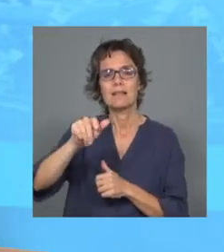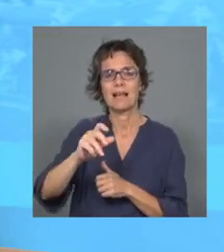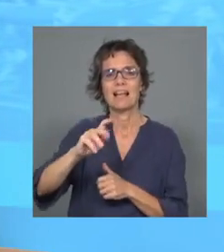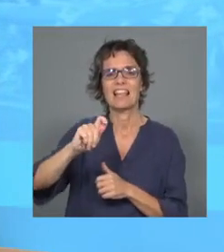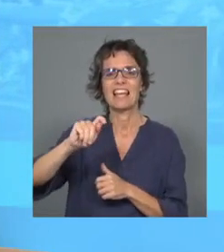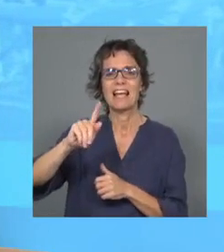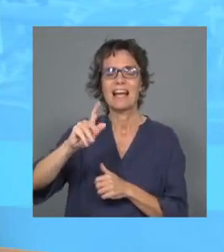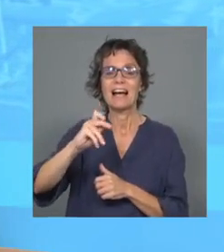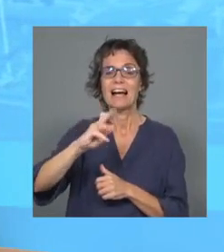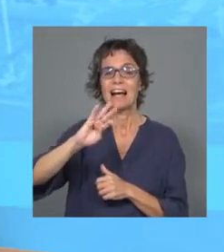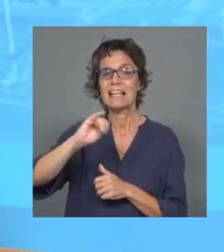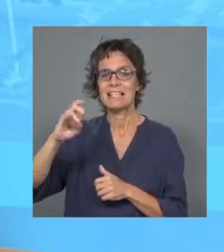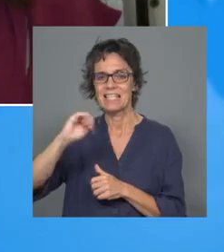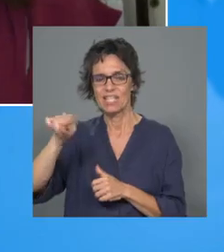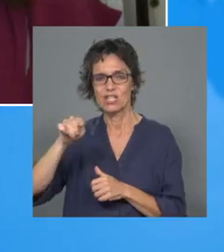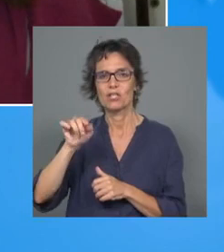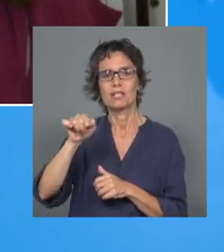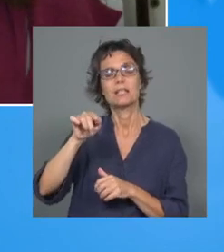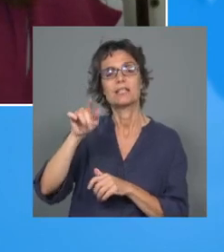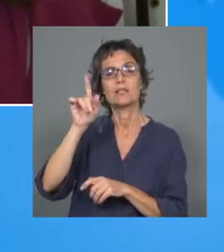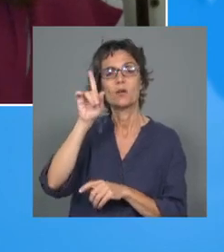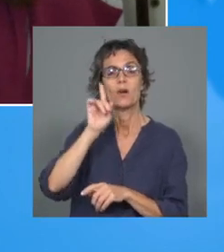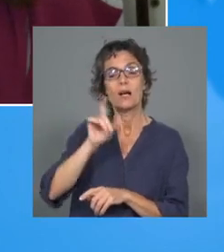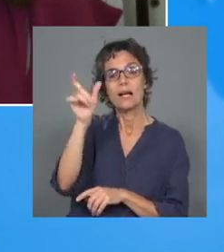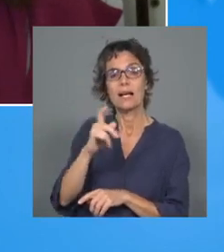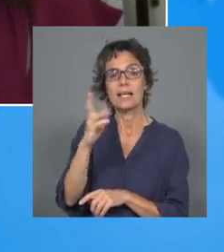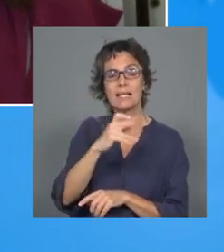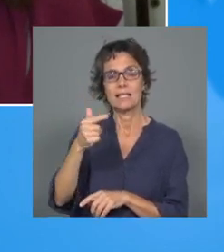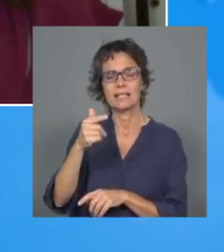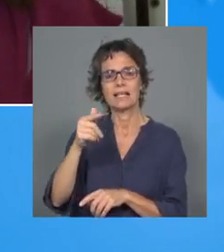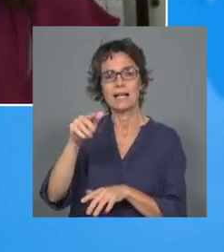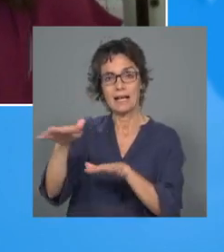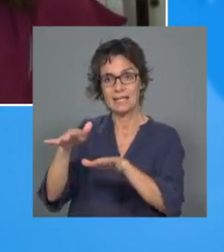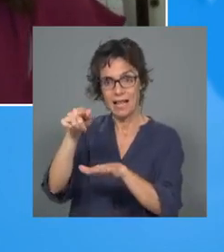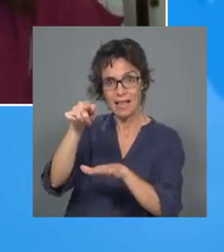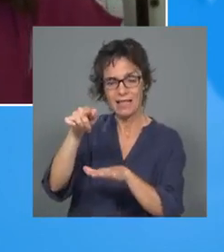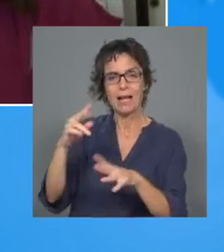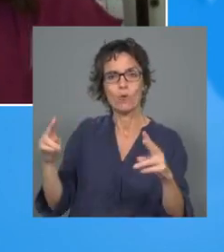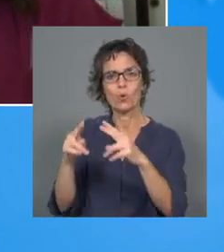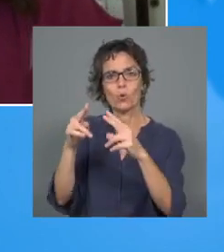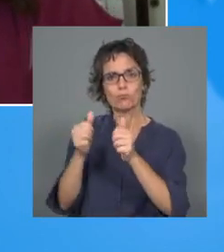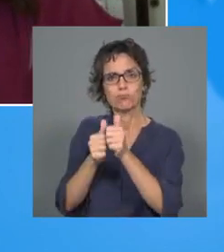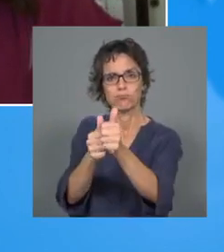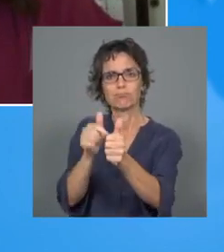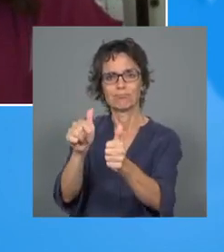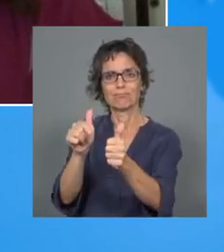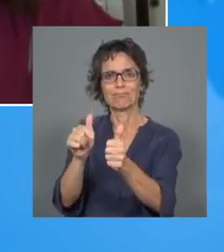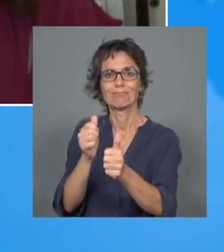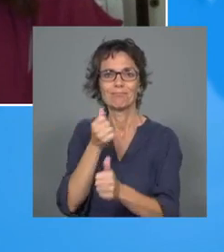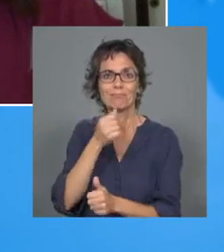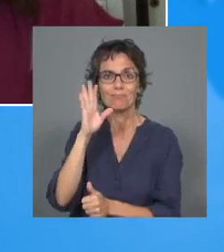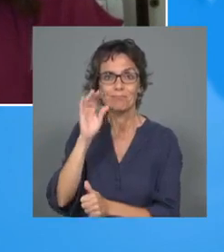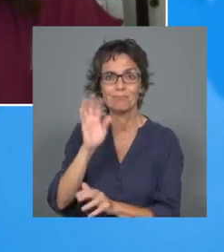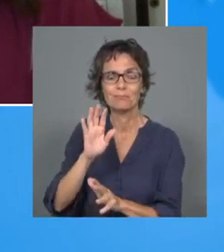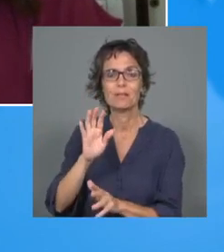Rita Sacramento Monteiro está em Itália a acompanhar este encontro. Olá, boa tarde, obrigado